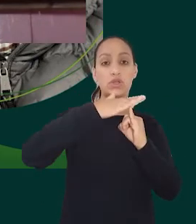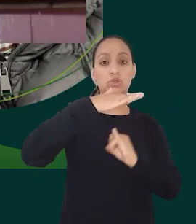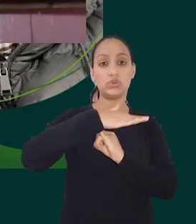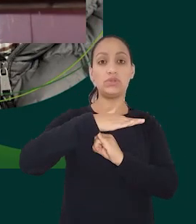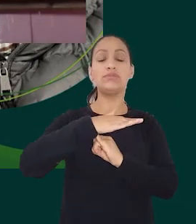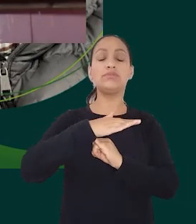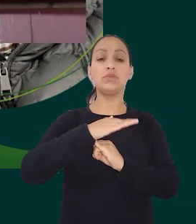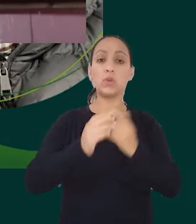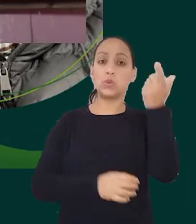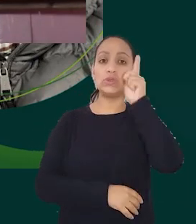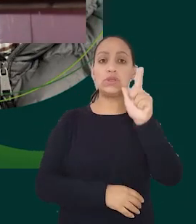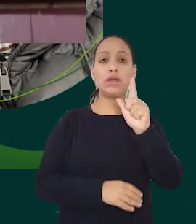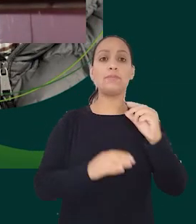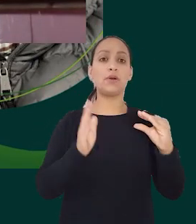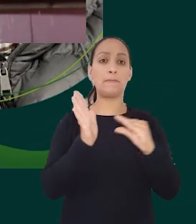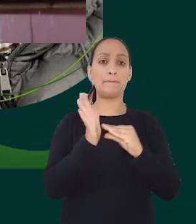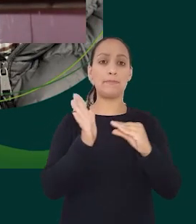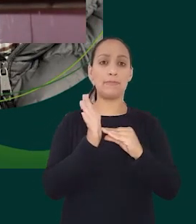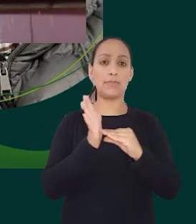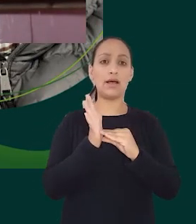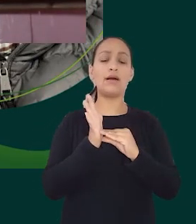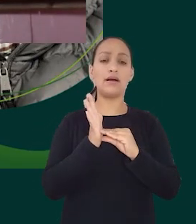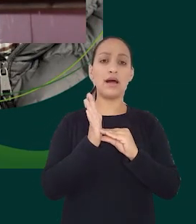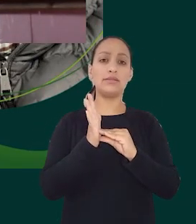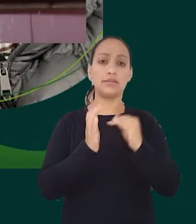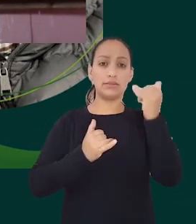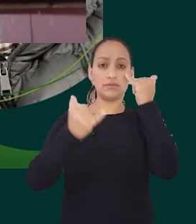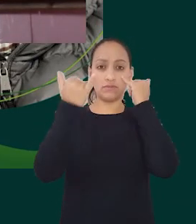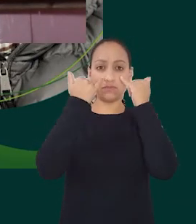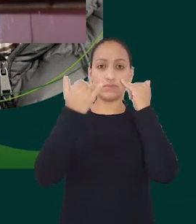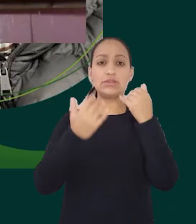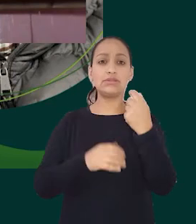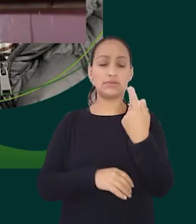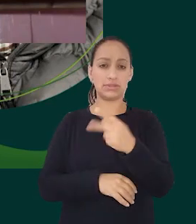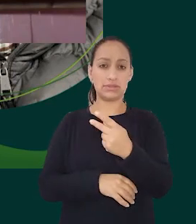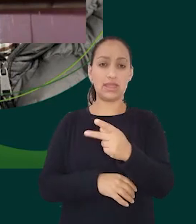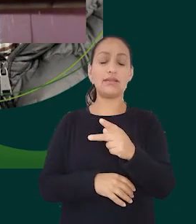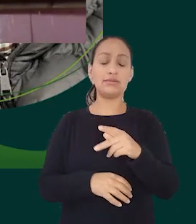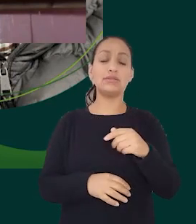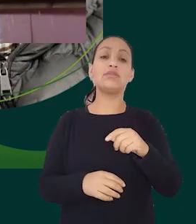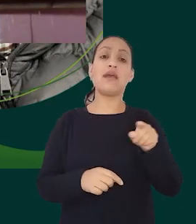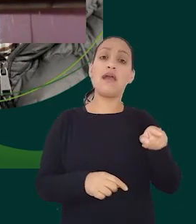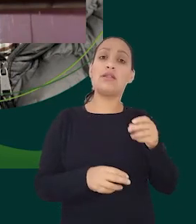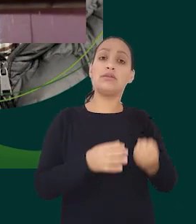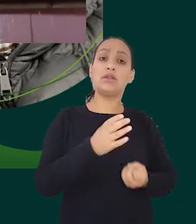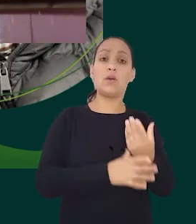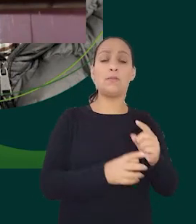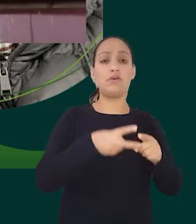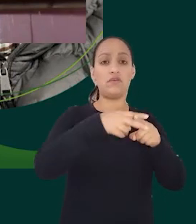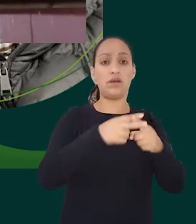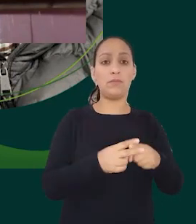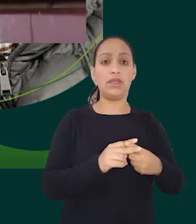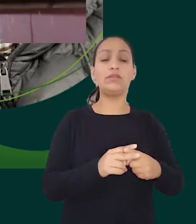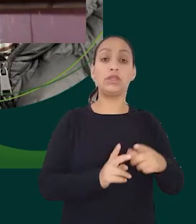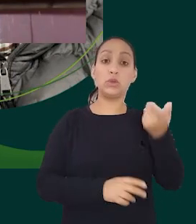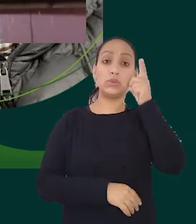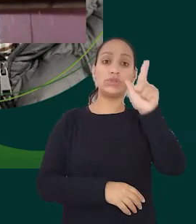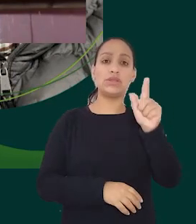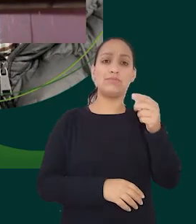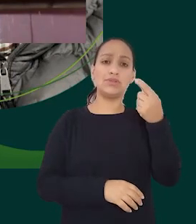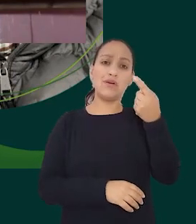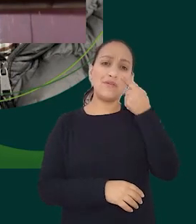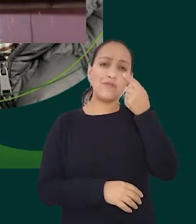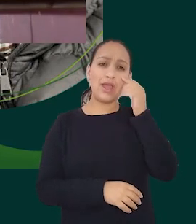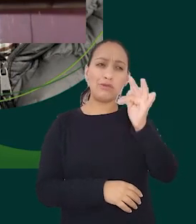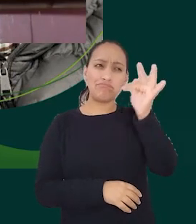e conseguimos a base de dados deles, e ele fez uma ferramenta onde a gente consegue fazer uma predição,